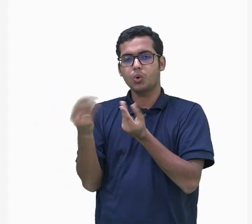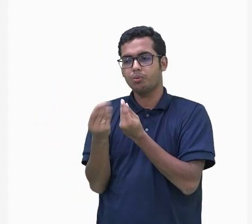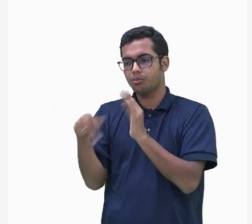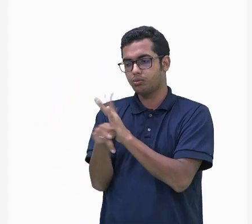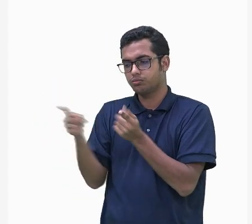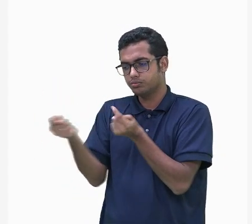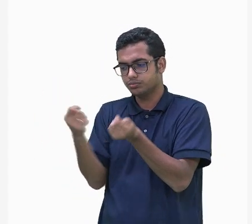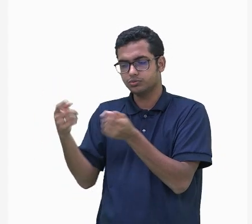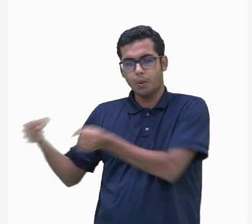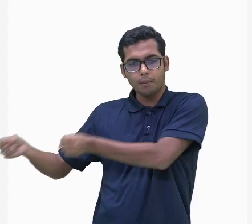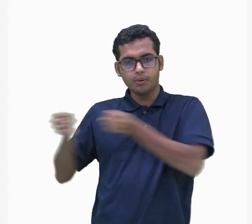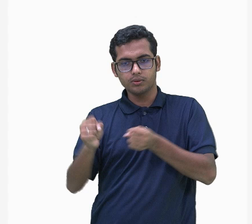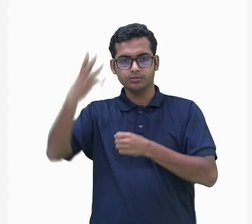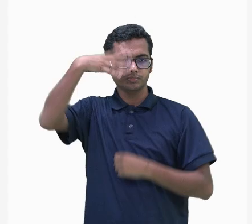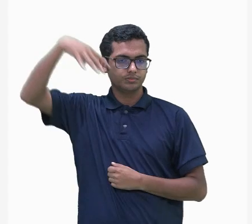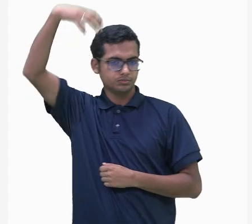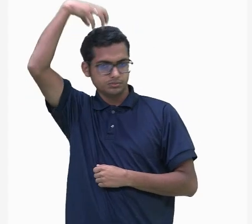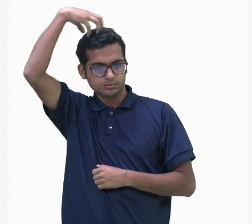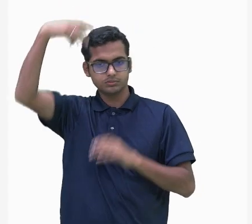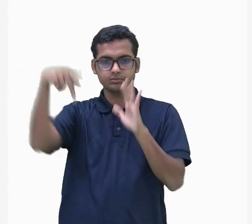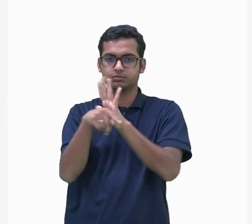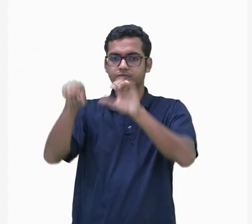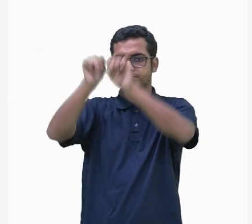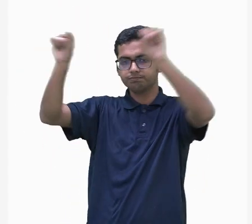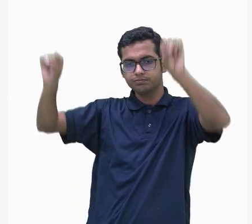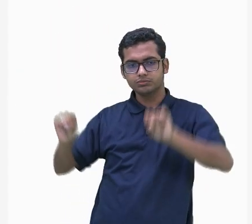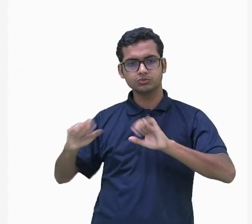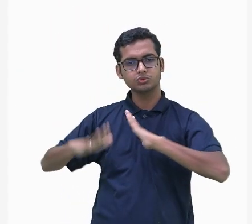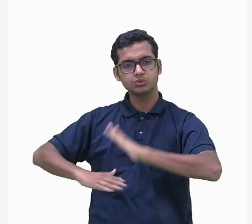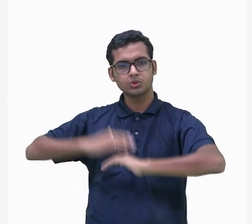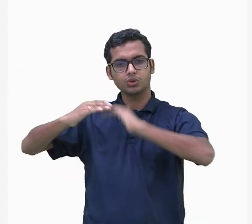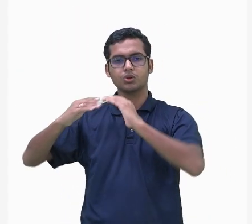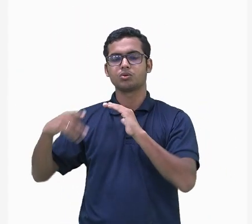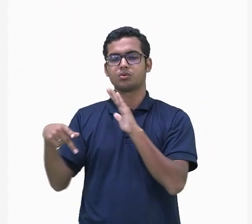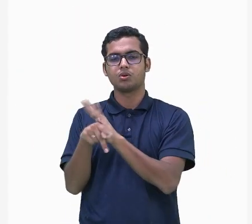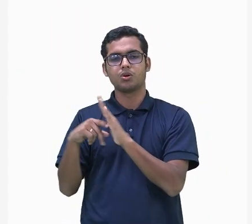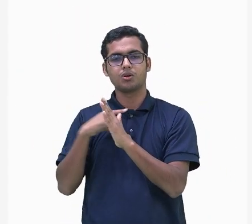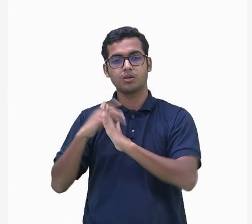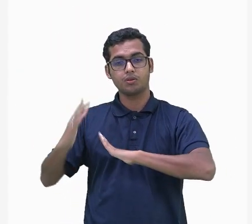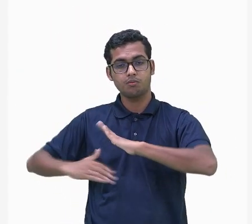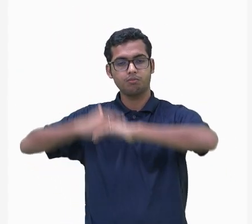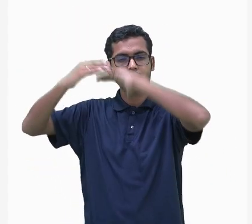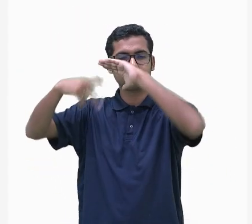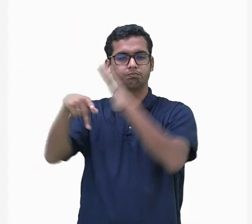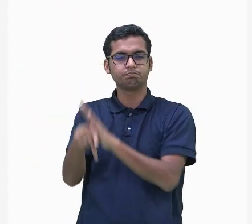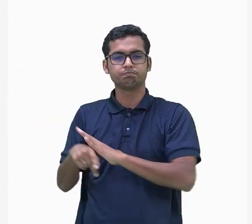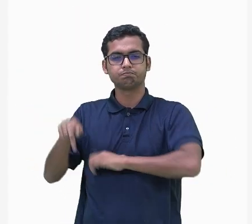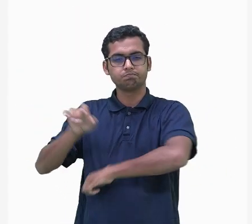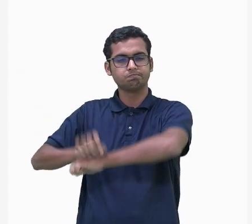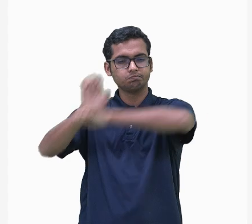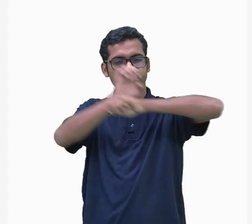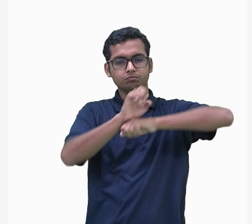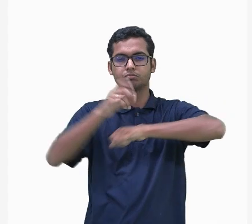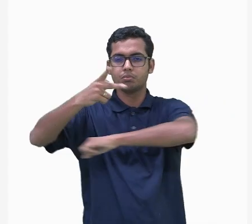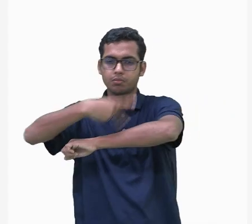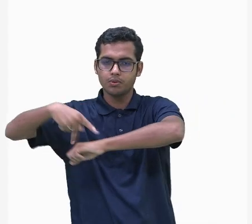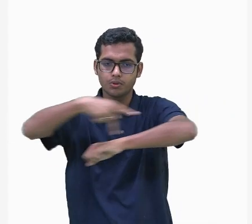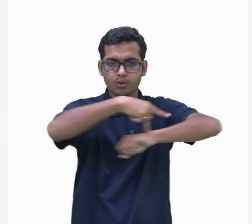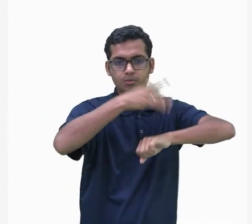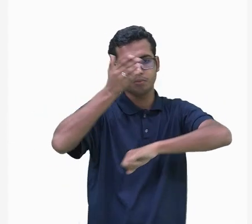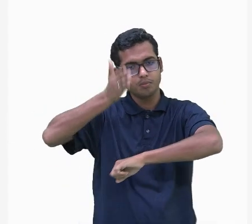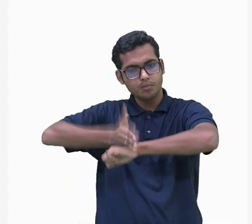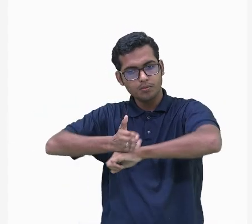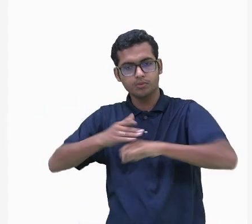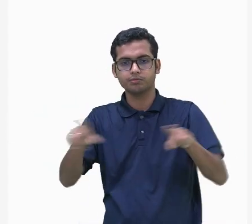sistema se consolidou no processo de construção dos estados nacionais modernos e aconteceu em paralelo